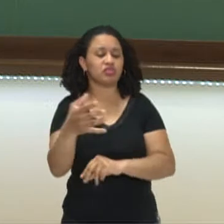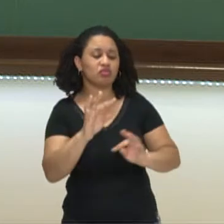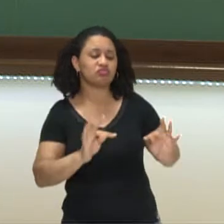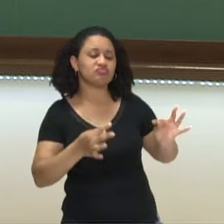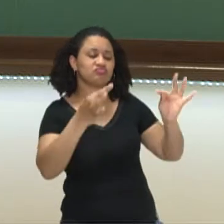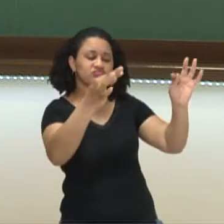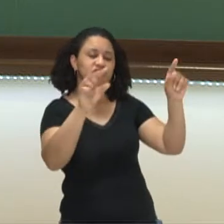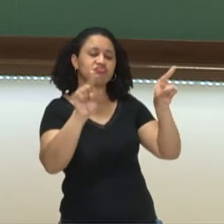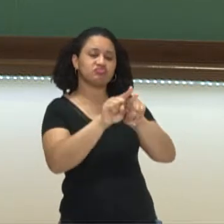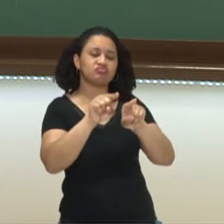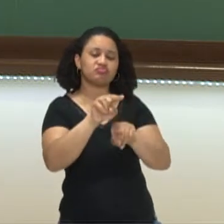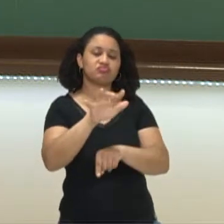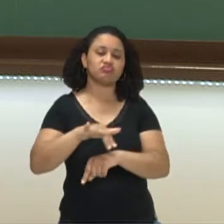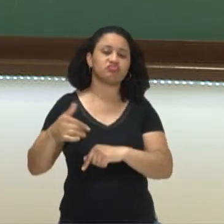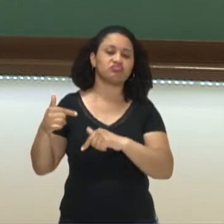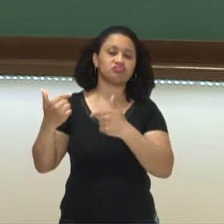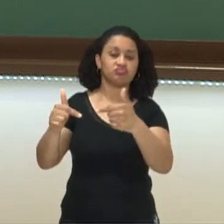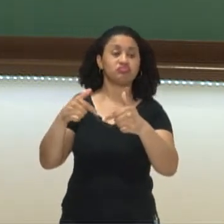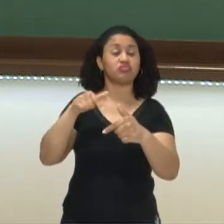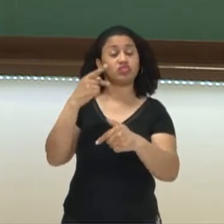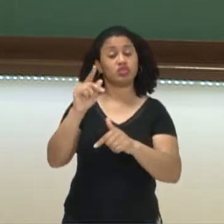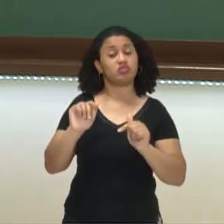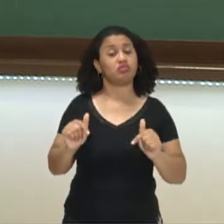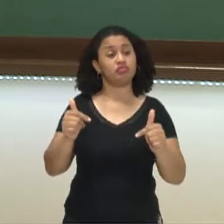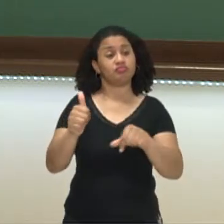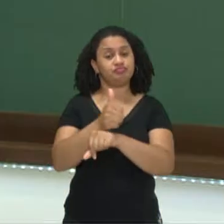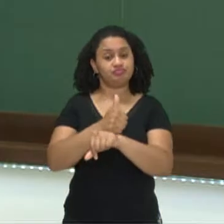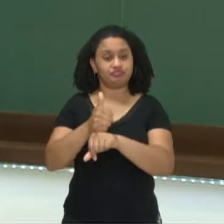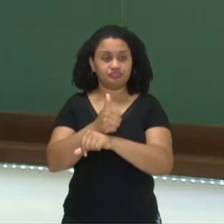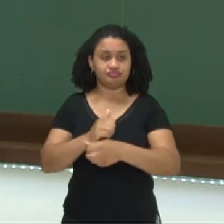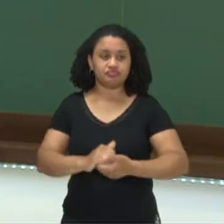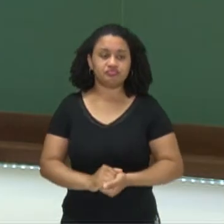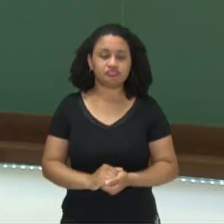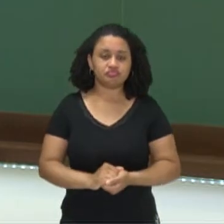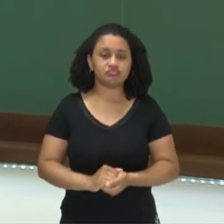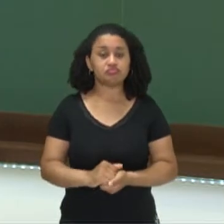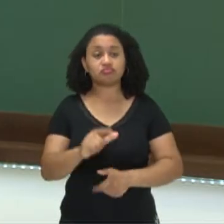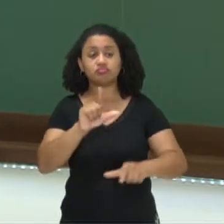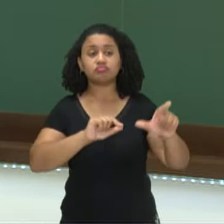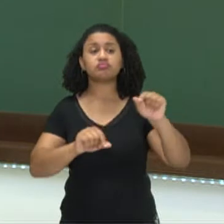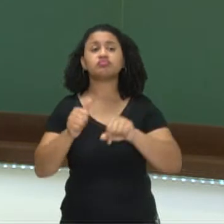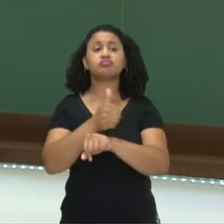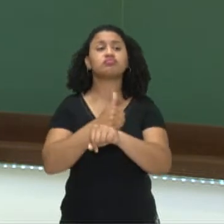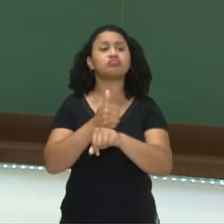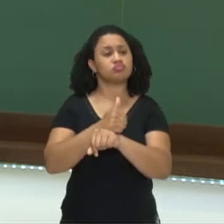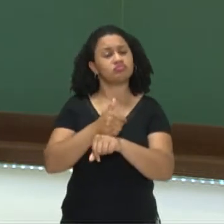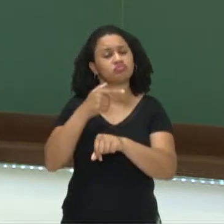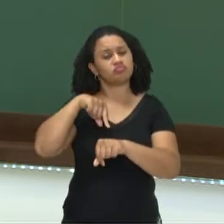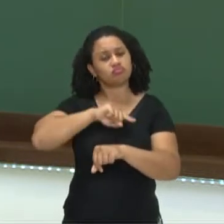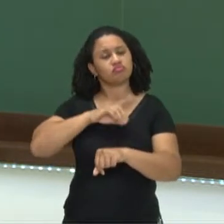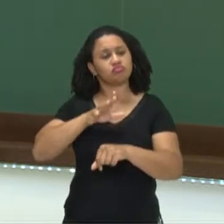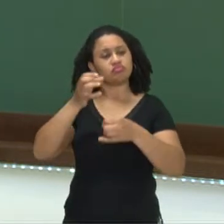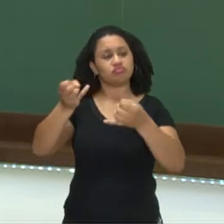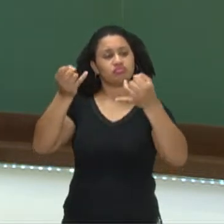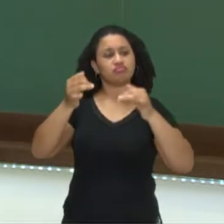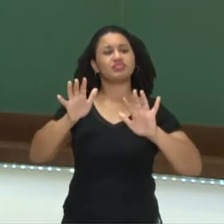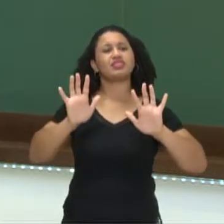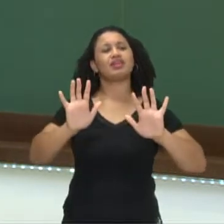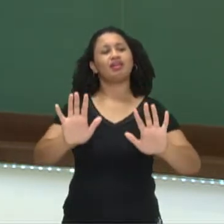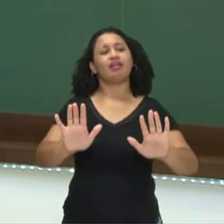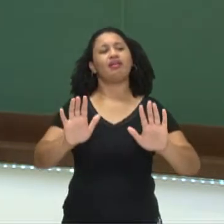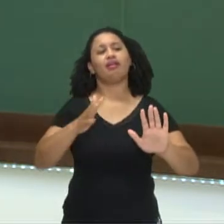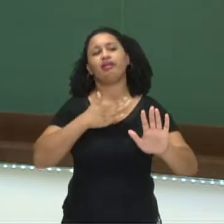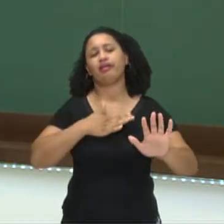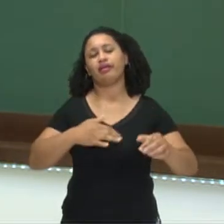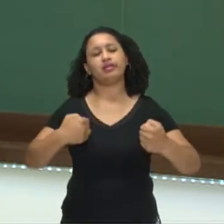no mercado de trabalho, na sua atuação profissional. A escolha da profissão, como a gente disse antes, calma! Não